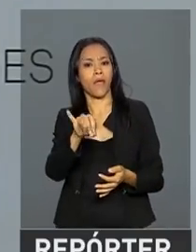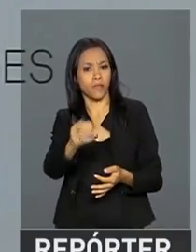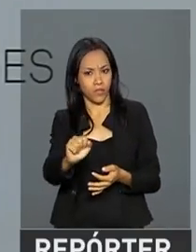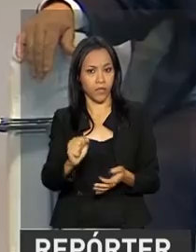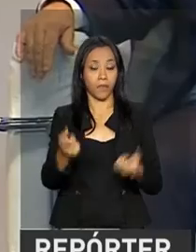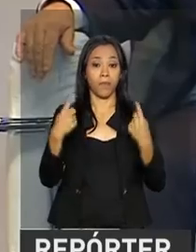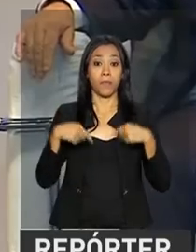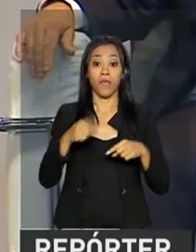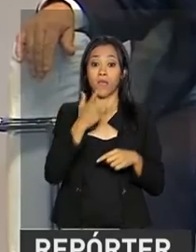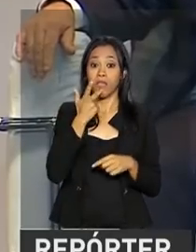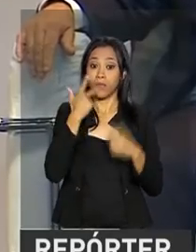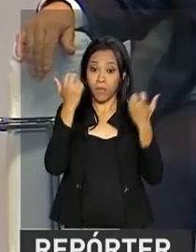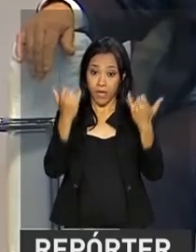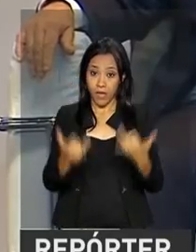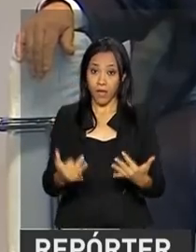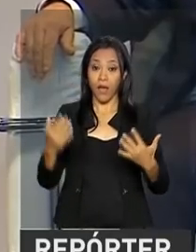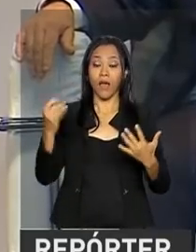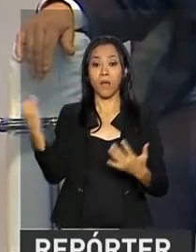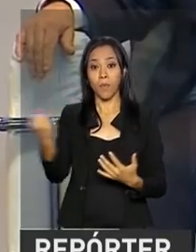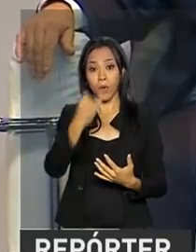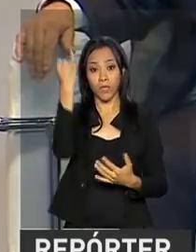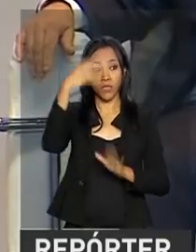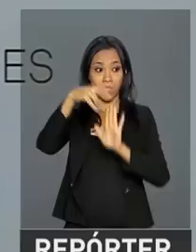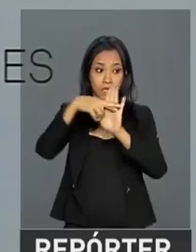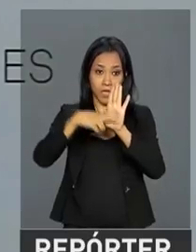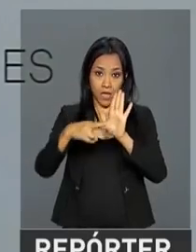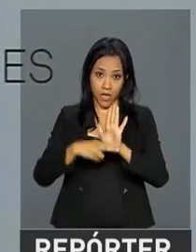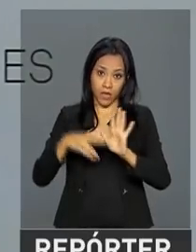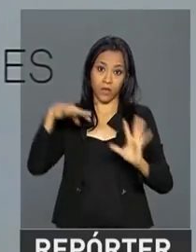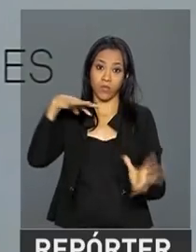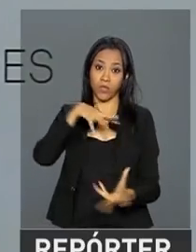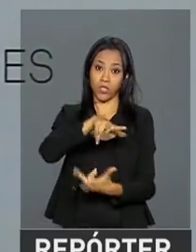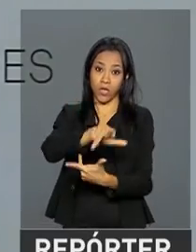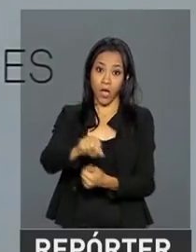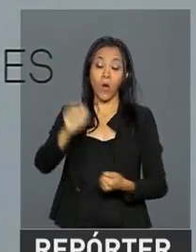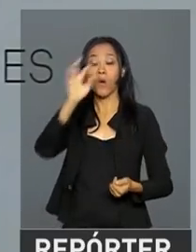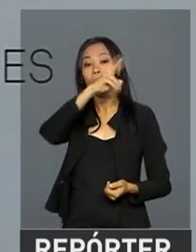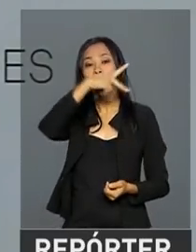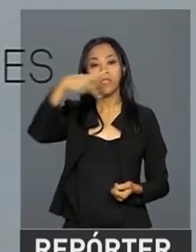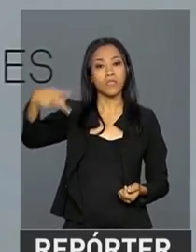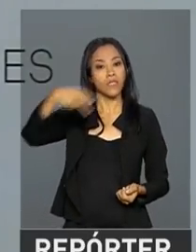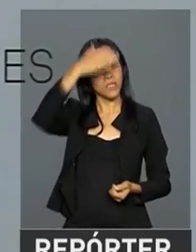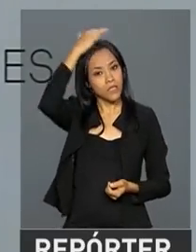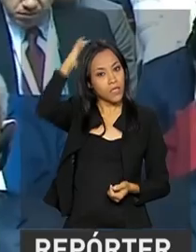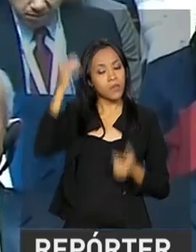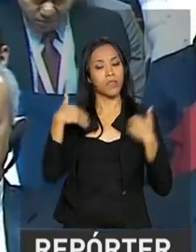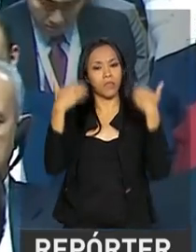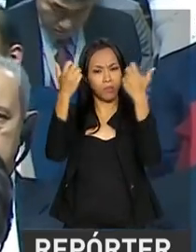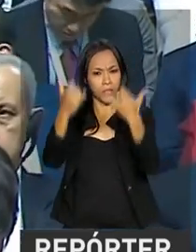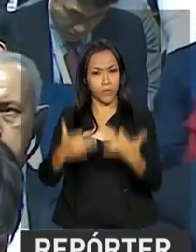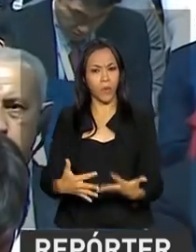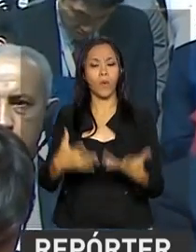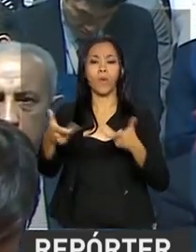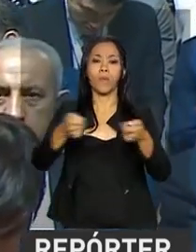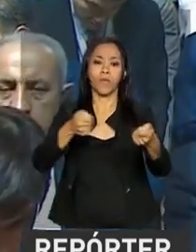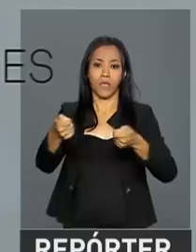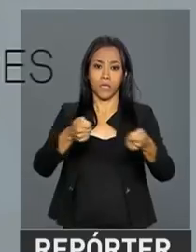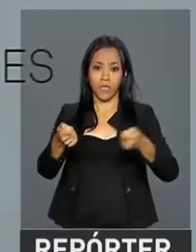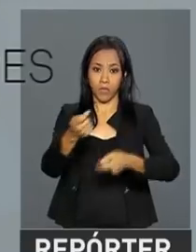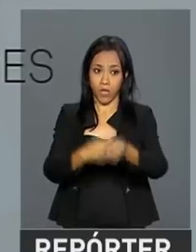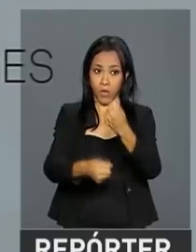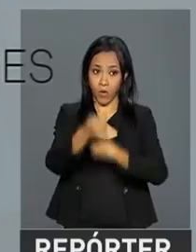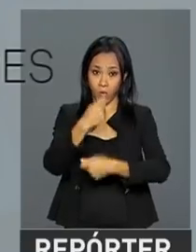a importância das regras no comércio internacional o presidente citou a estabilização da economia brasileira